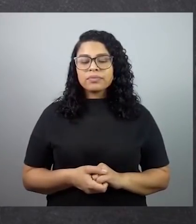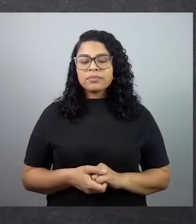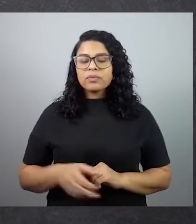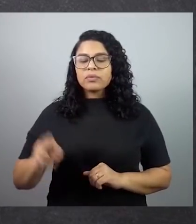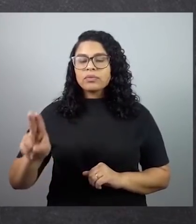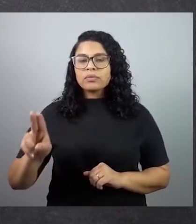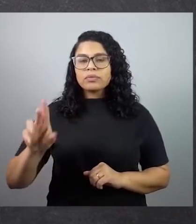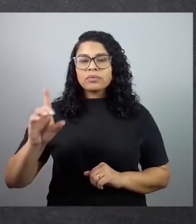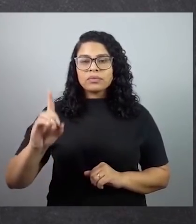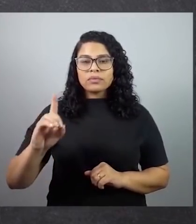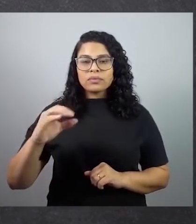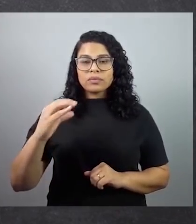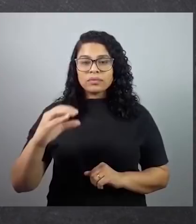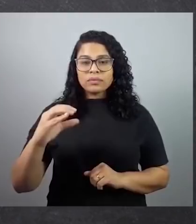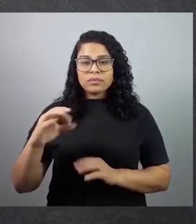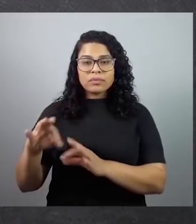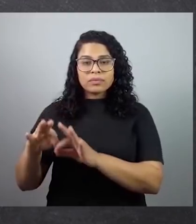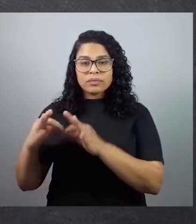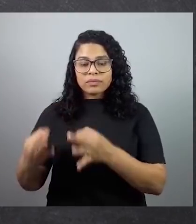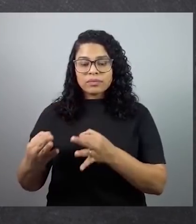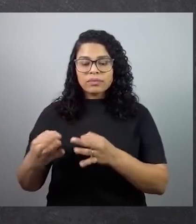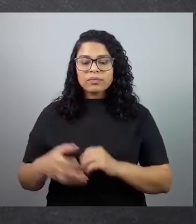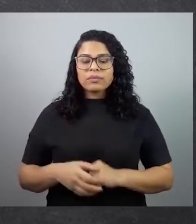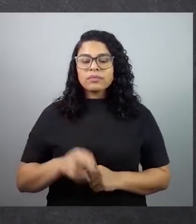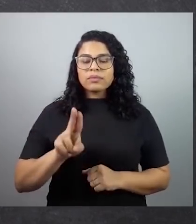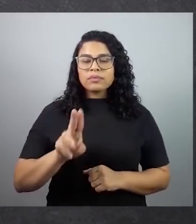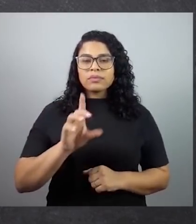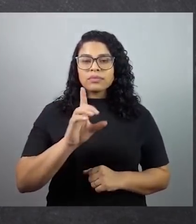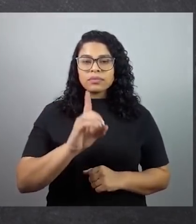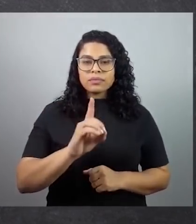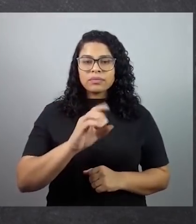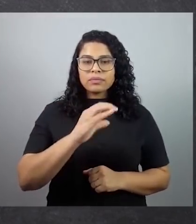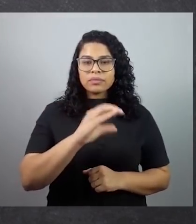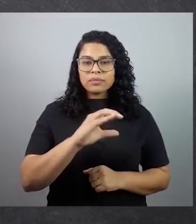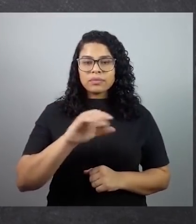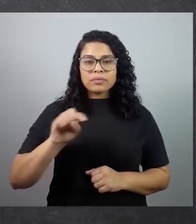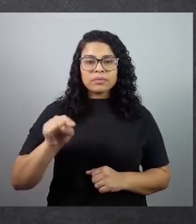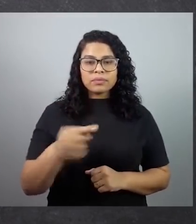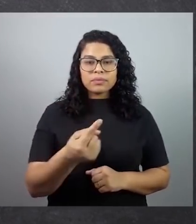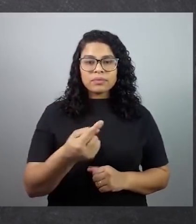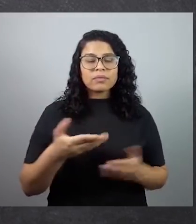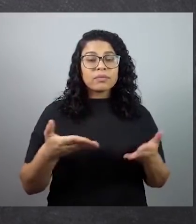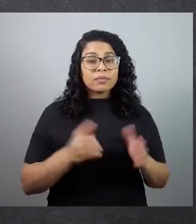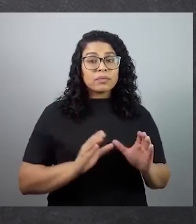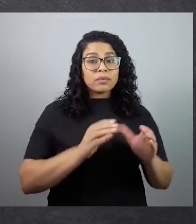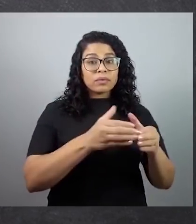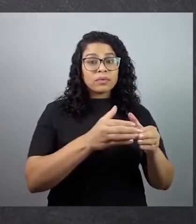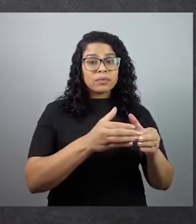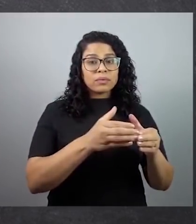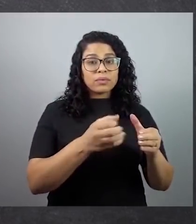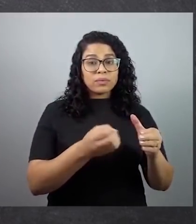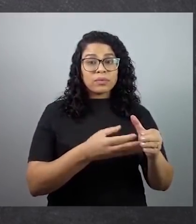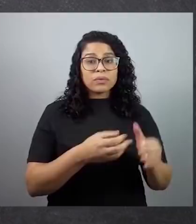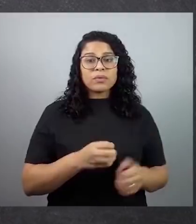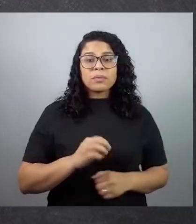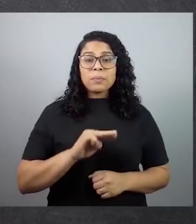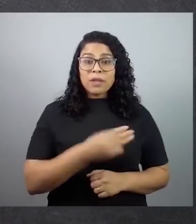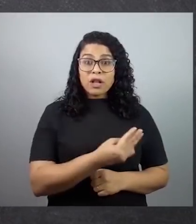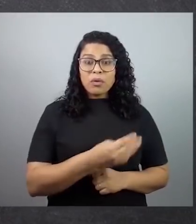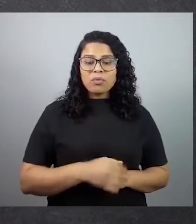já passa unidade de milhar, dezena de milhar, centena de milhar. Passamos para uma nova classe, que é a dos